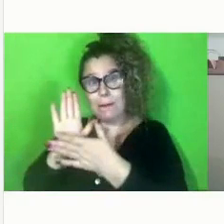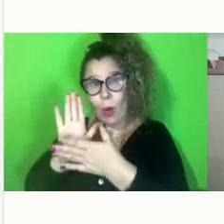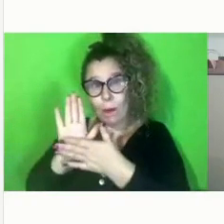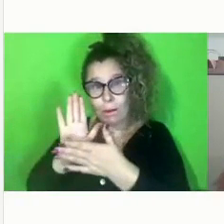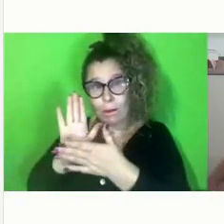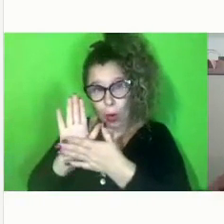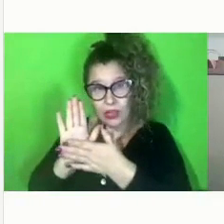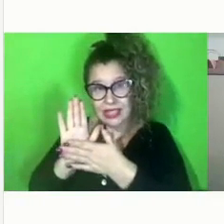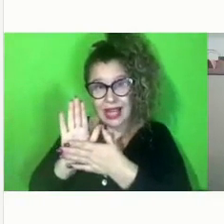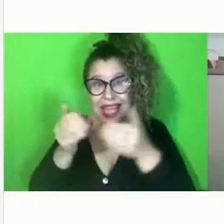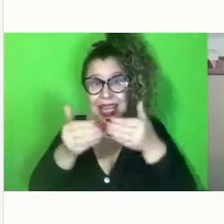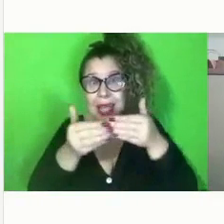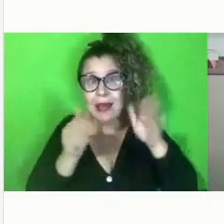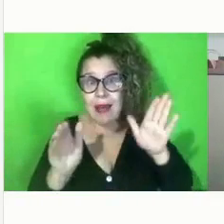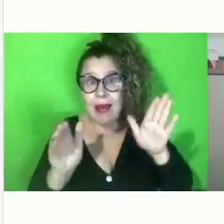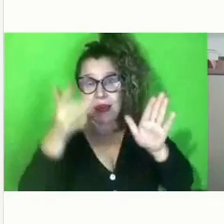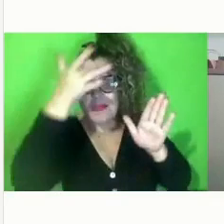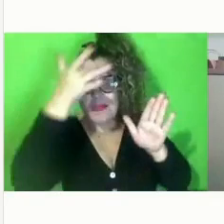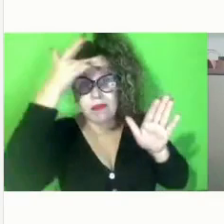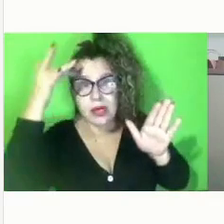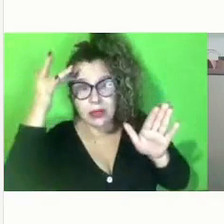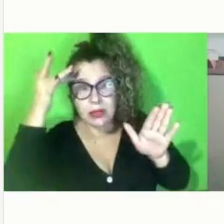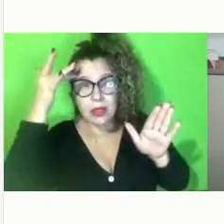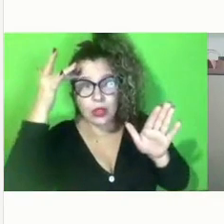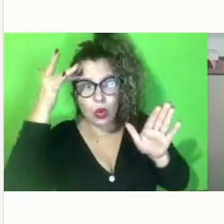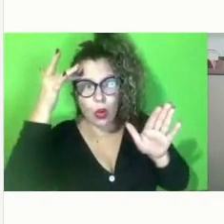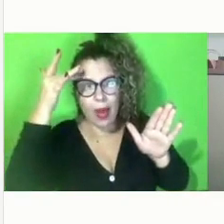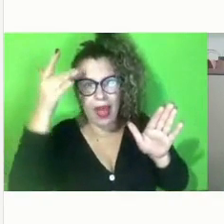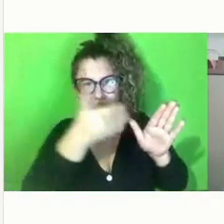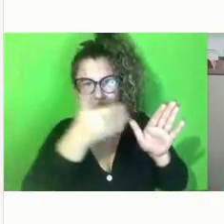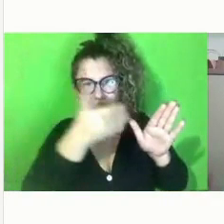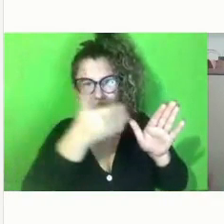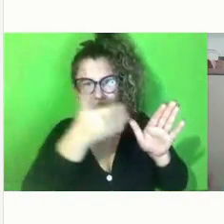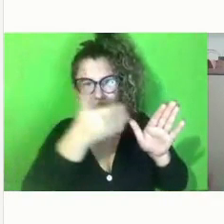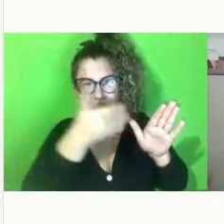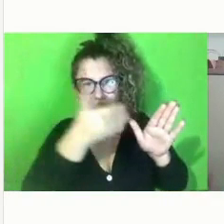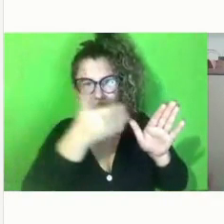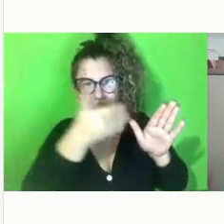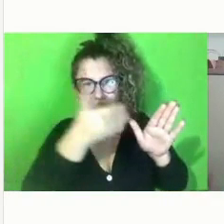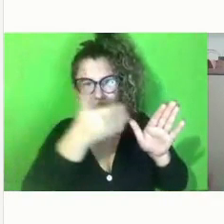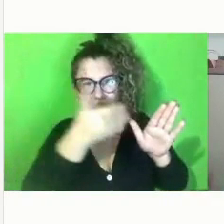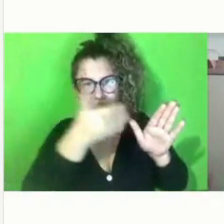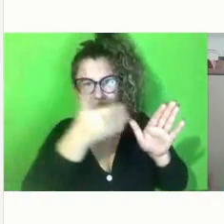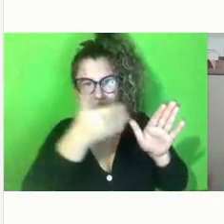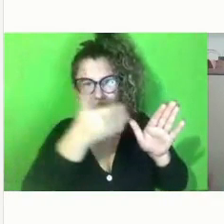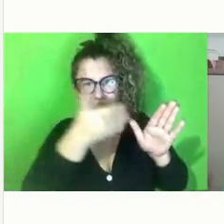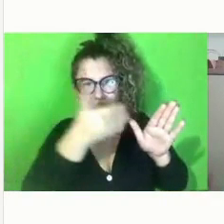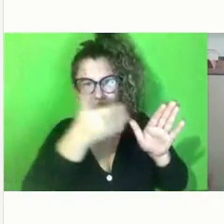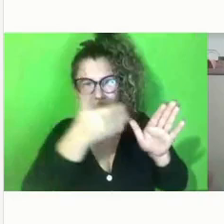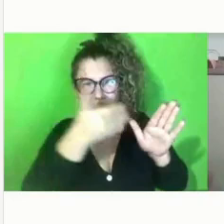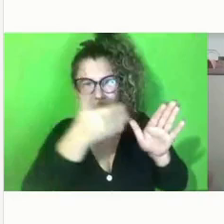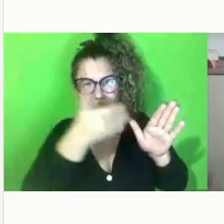pública, e nenhuma delas foi acatada. Por quê? Houve um princípio inicial de que